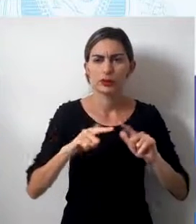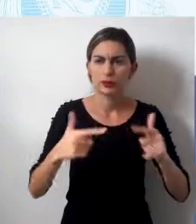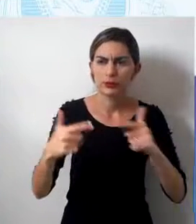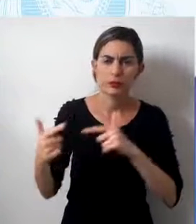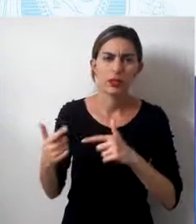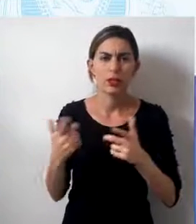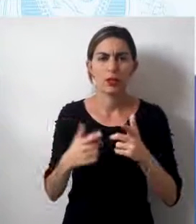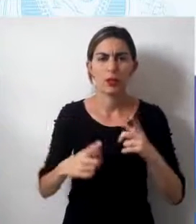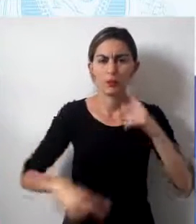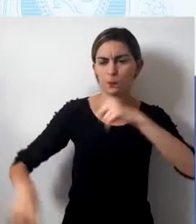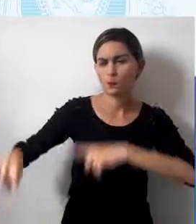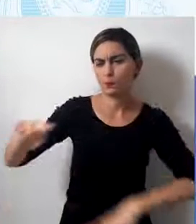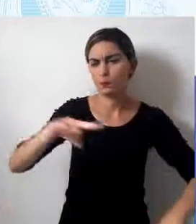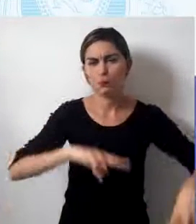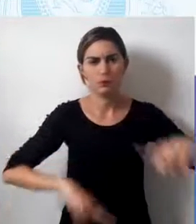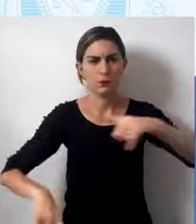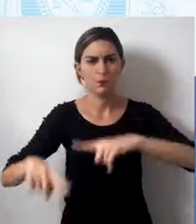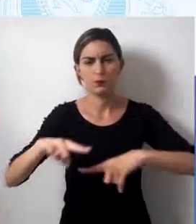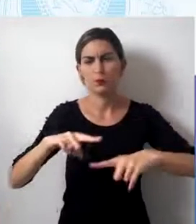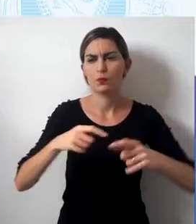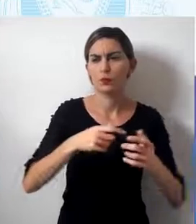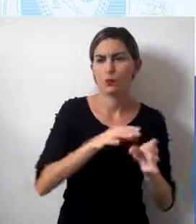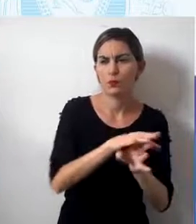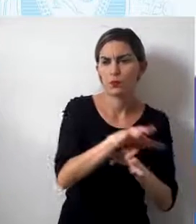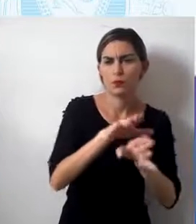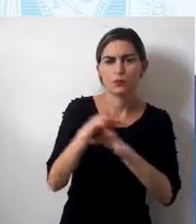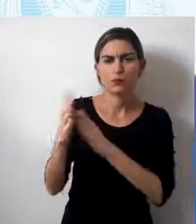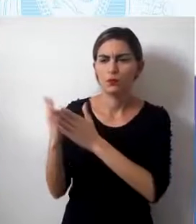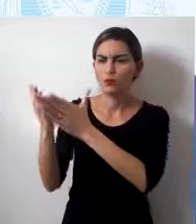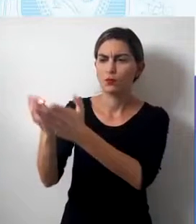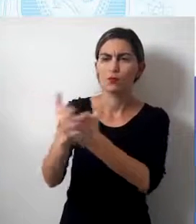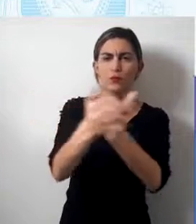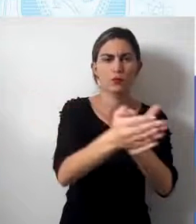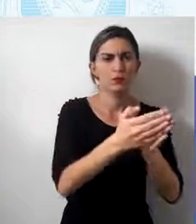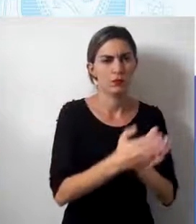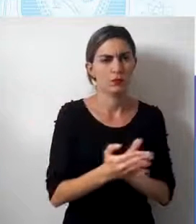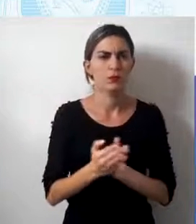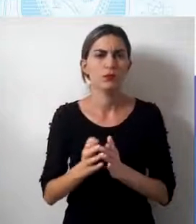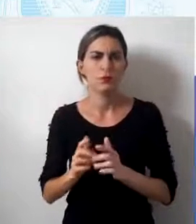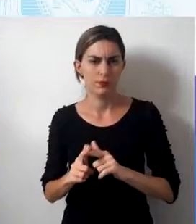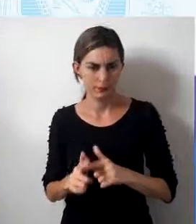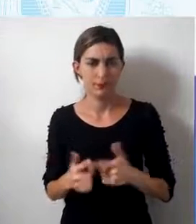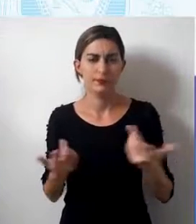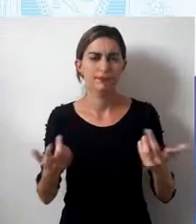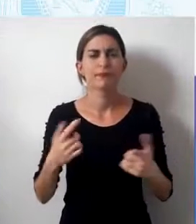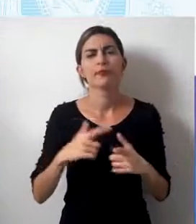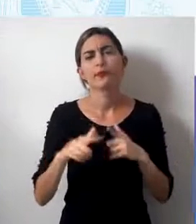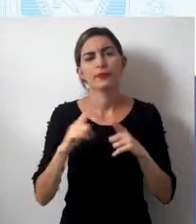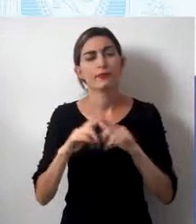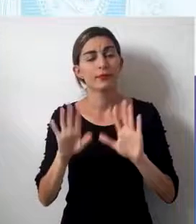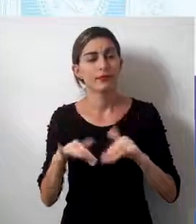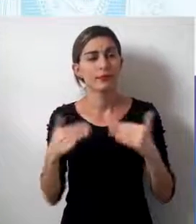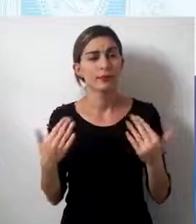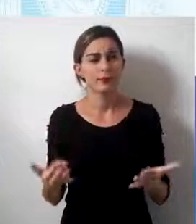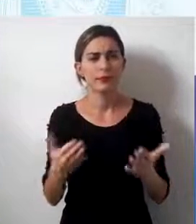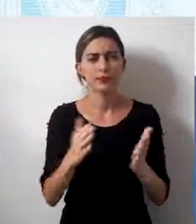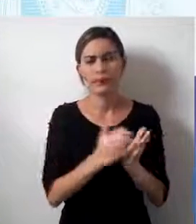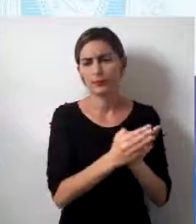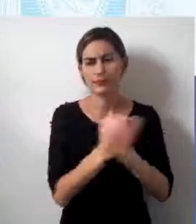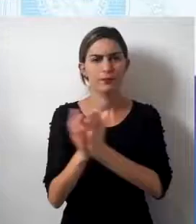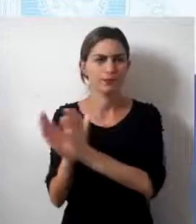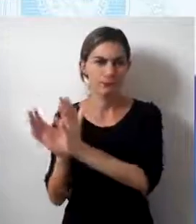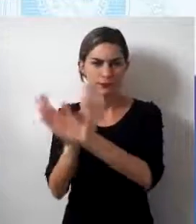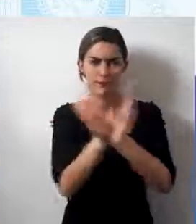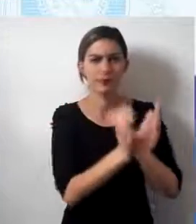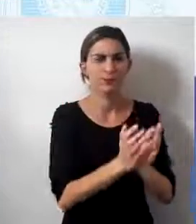do poder para poder auxiliar as capitanias que estavam passando por momentos de crise, né? Então, as